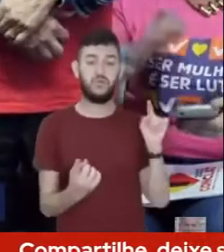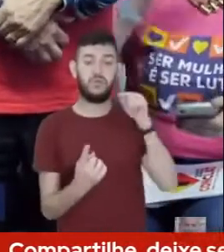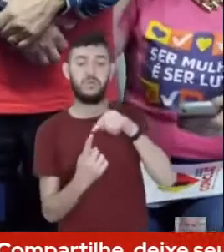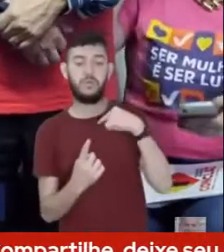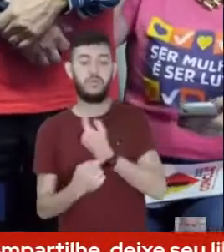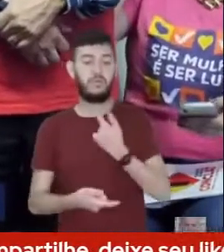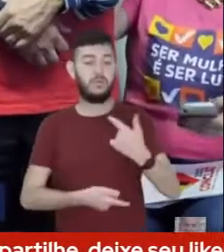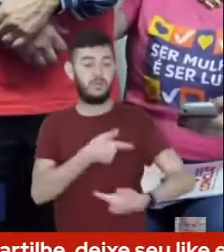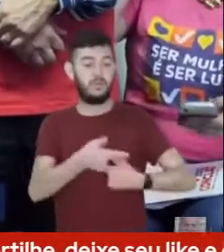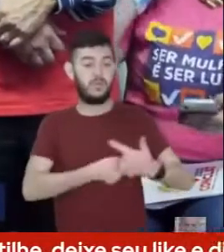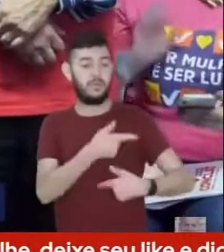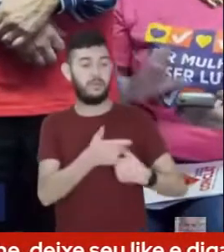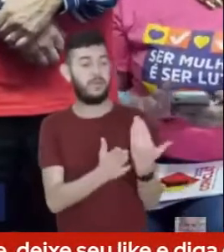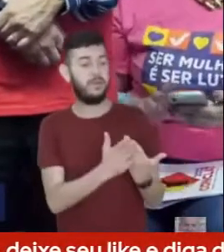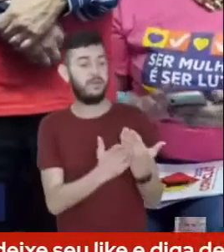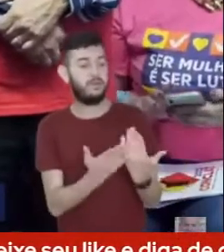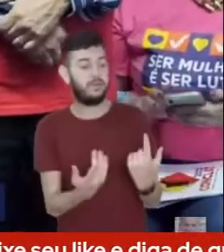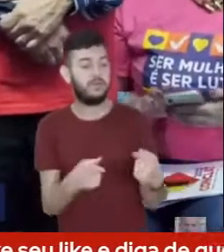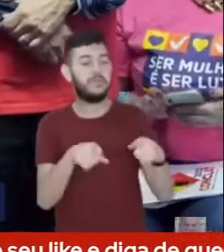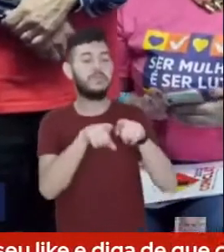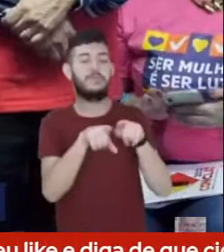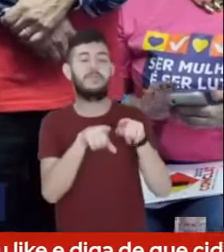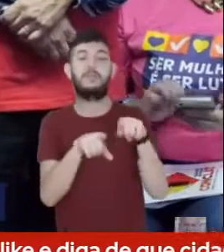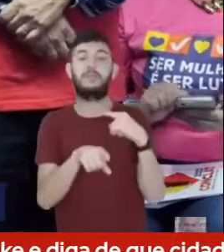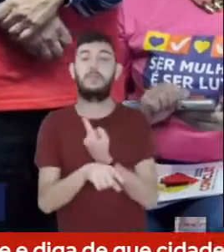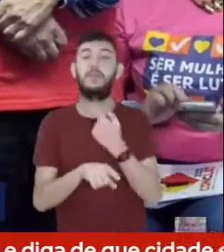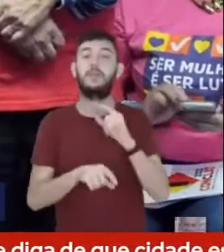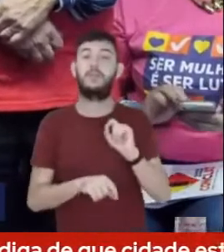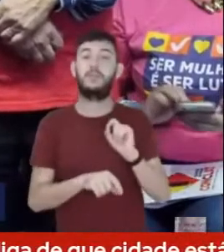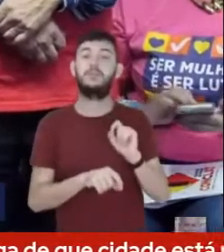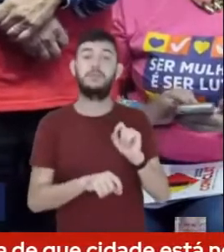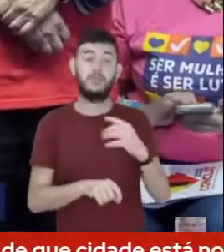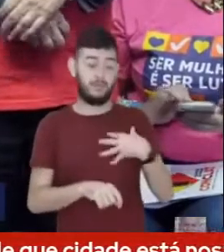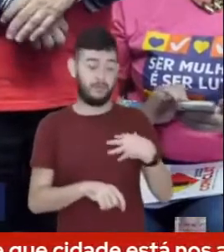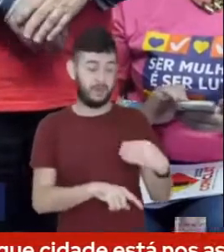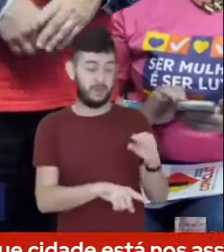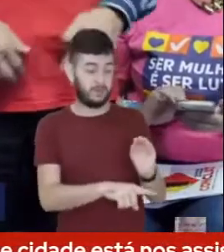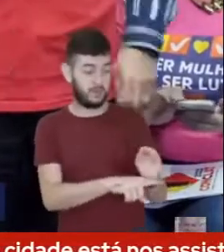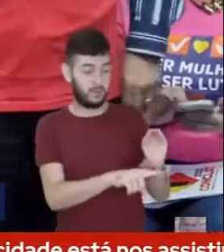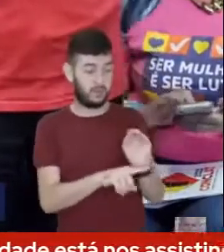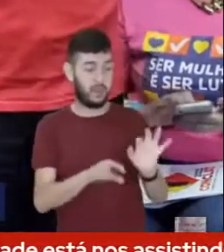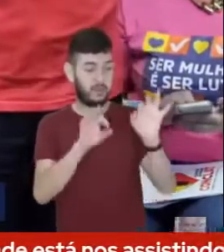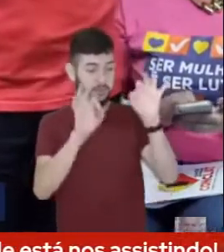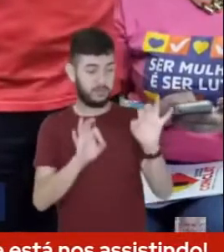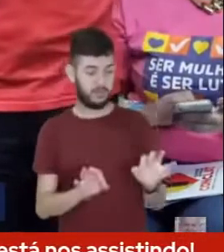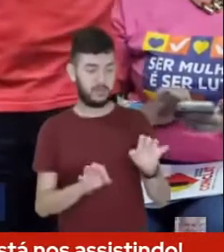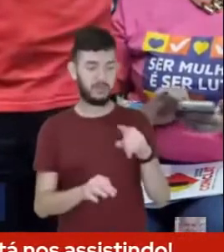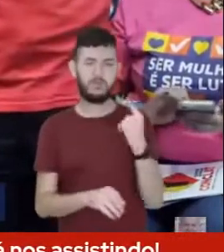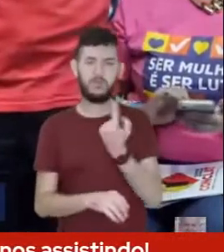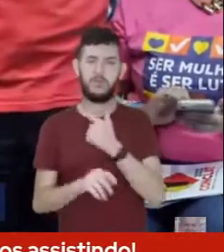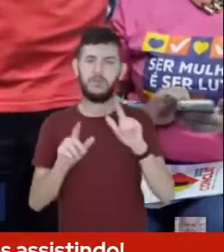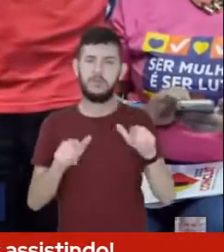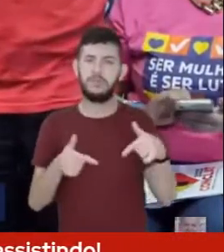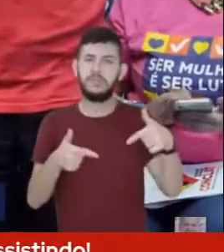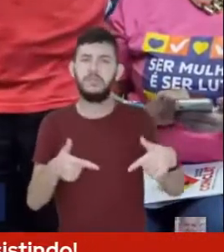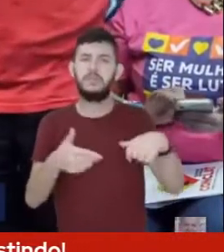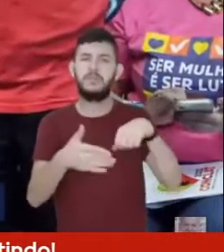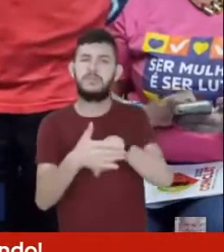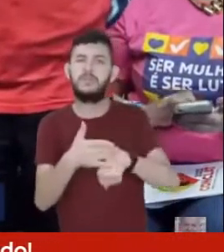estudar e cuidar que nossos filhos sejam bem cuidados. Lutamos contra o